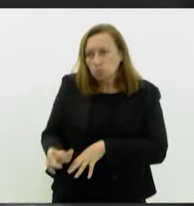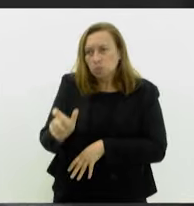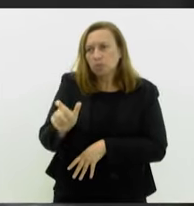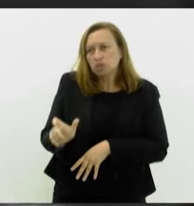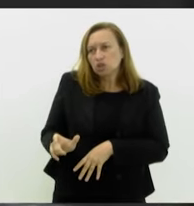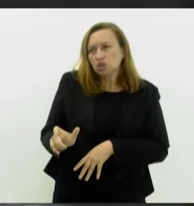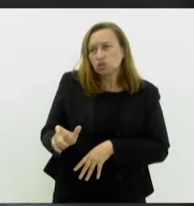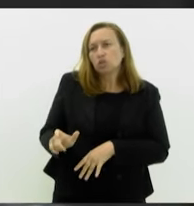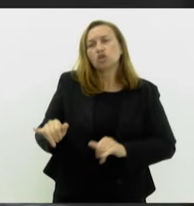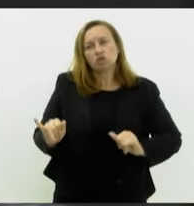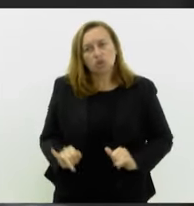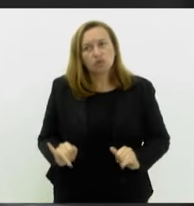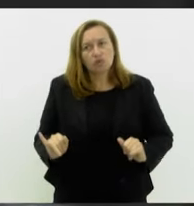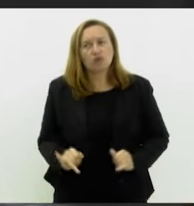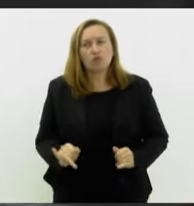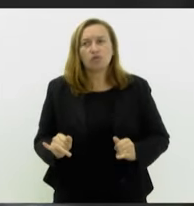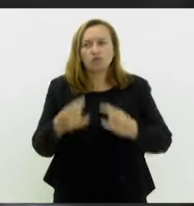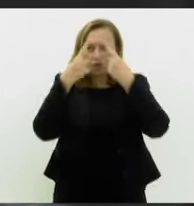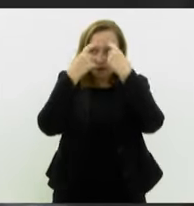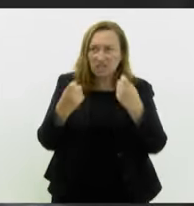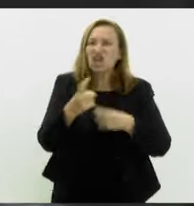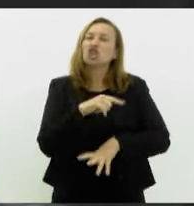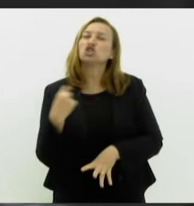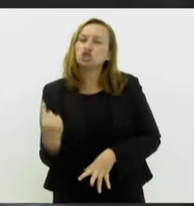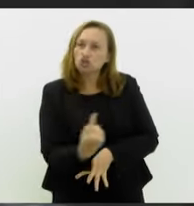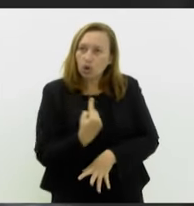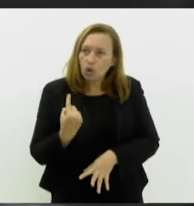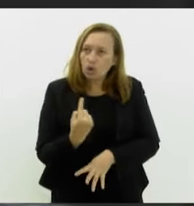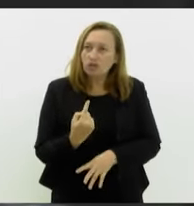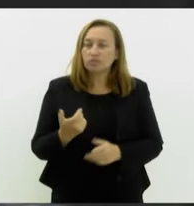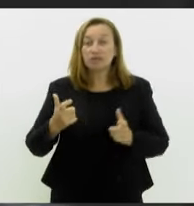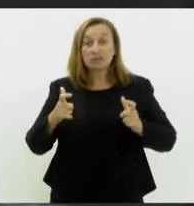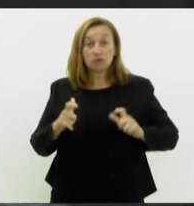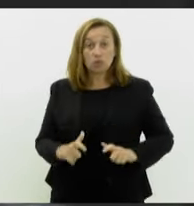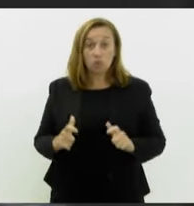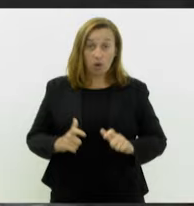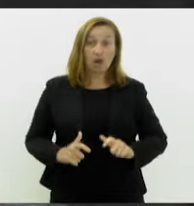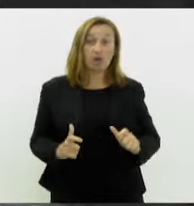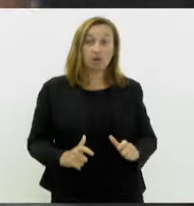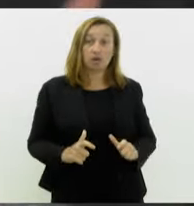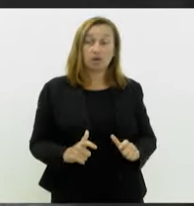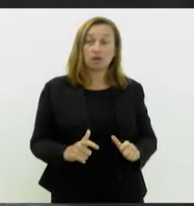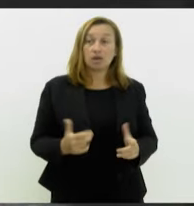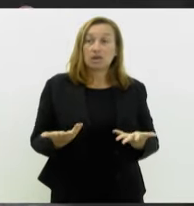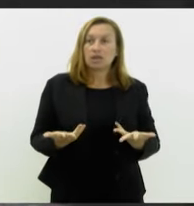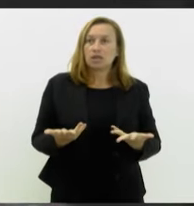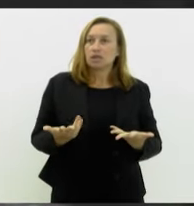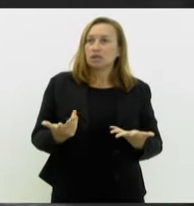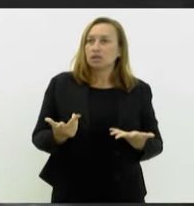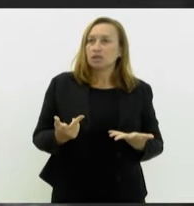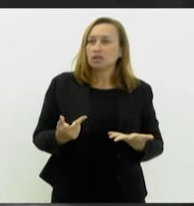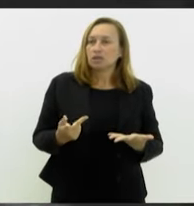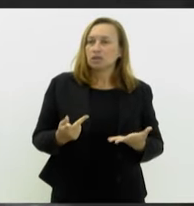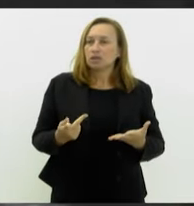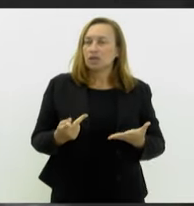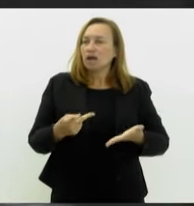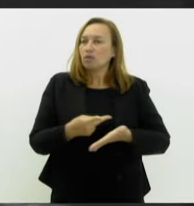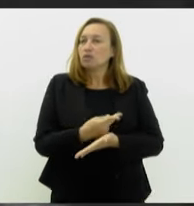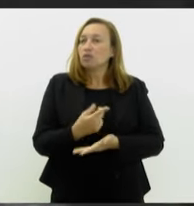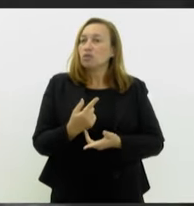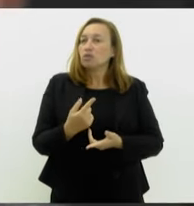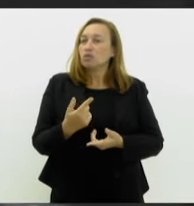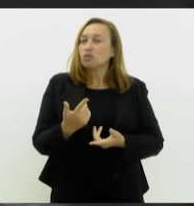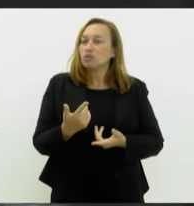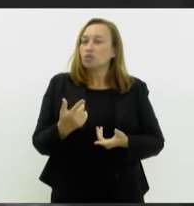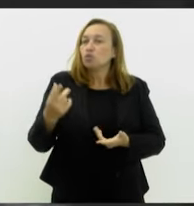de de algum tipo de violência nós pelo fato de estarmos nesse local aqui eh surgiu por conta de estarmos aqui